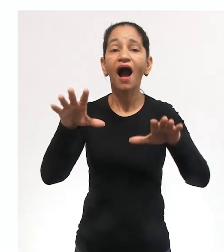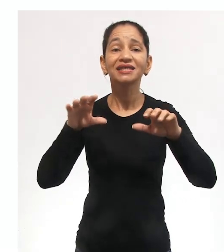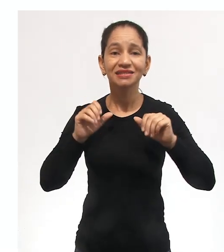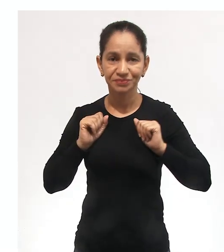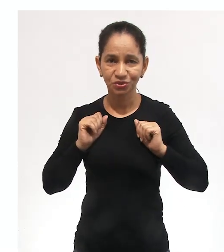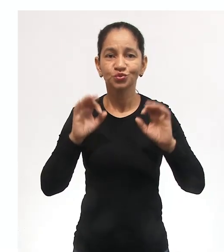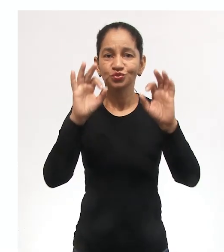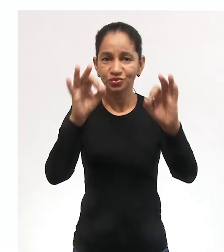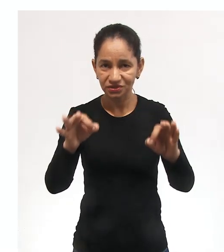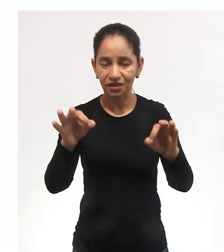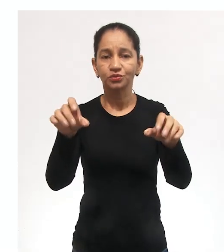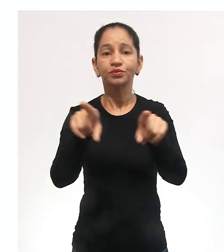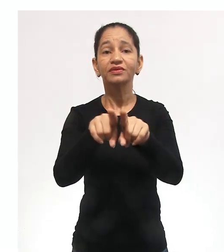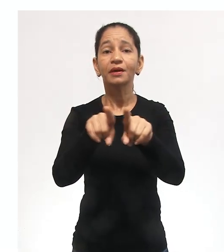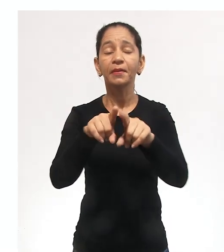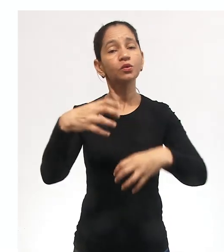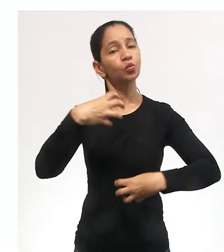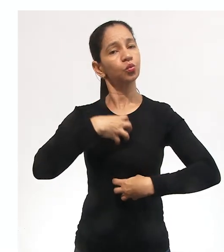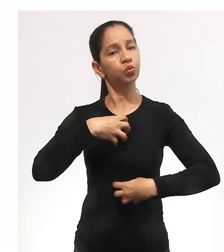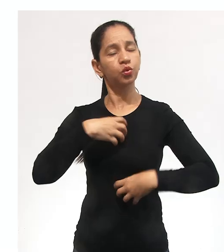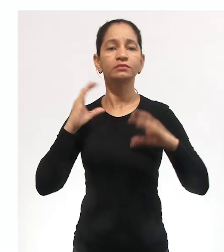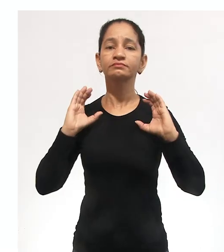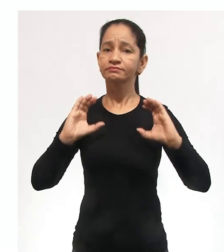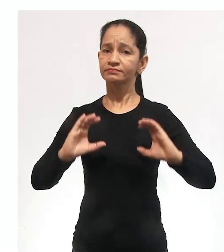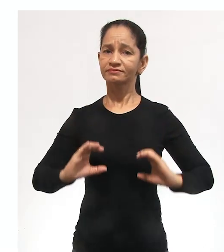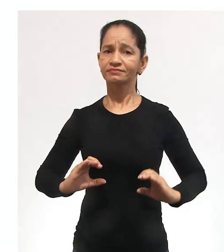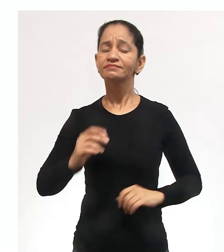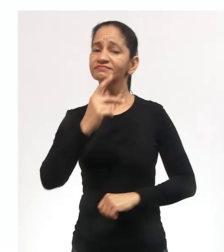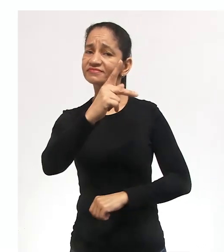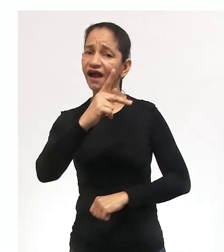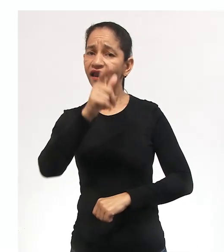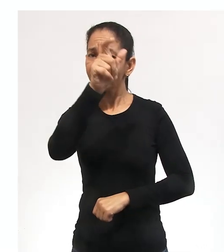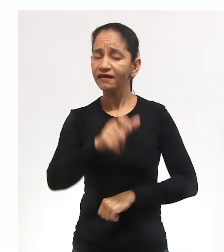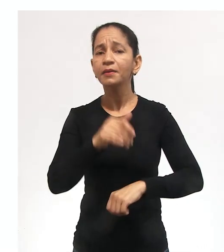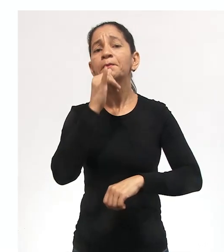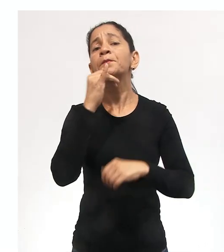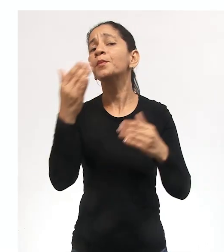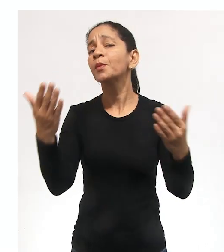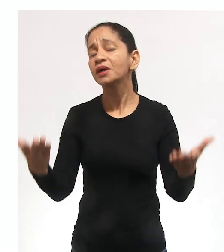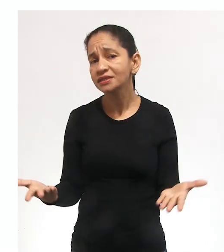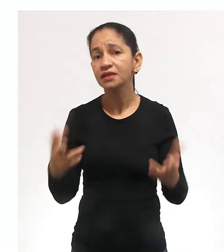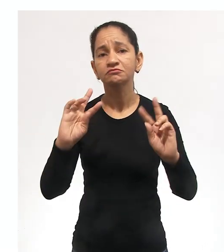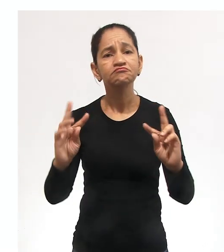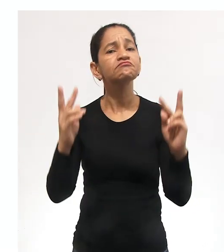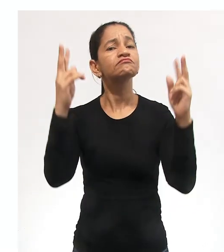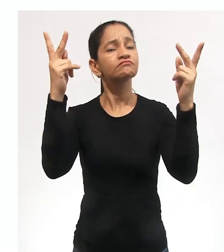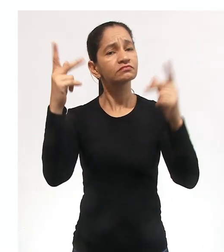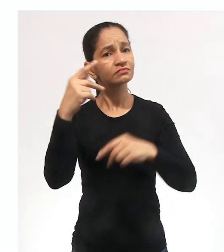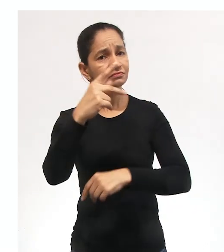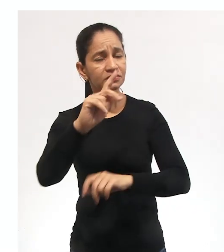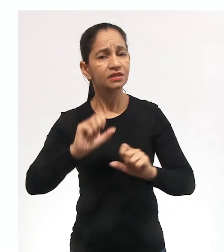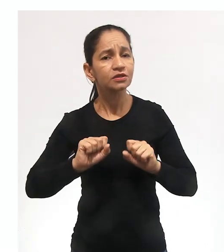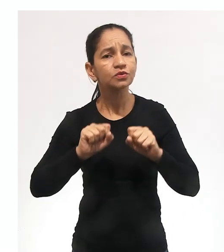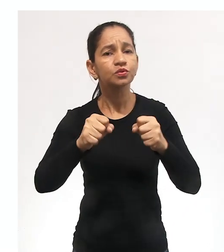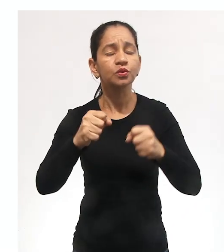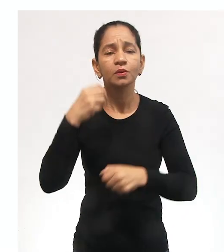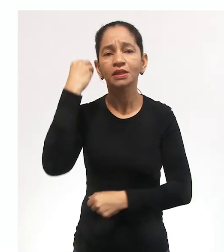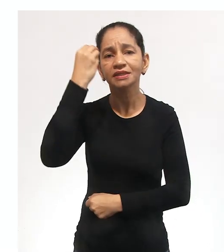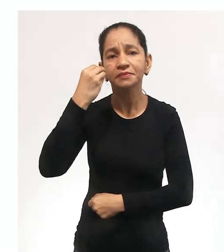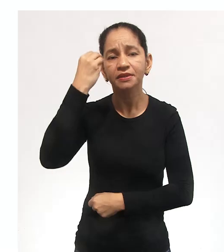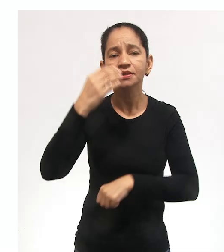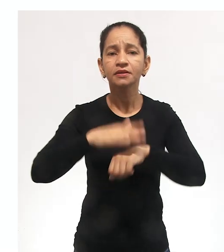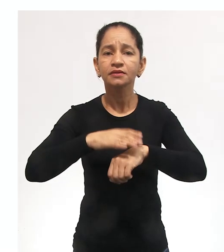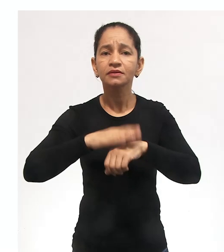e os comportamentos que esse estudante apresenta, por exemplo, valorizando a experiência